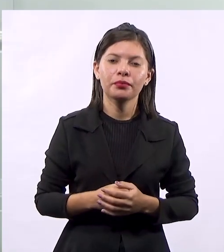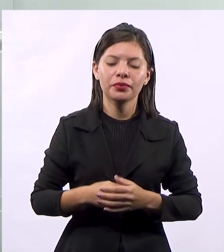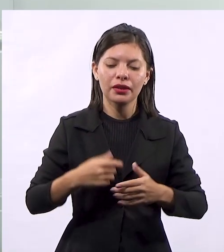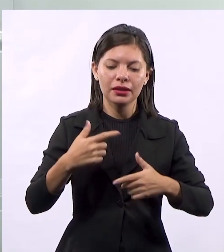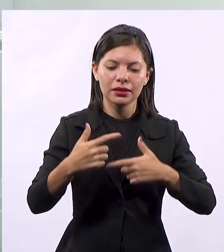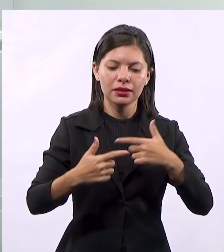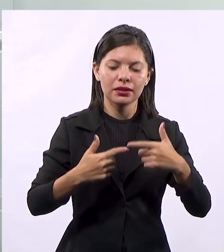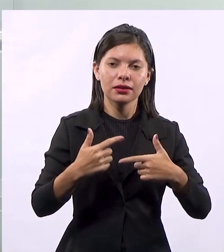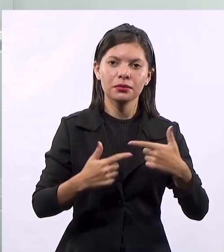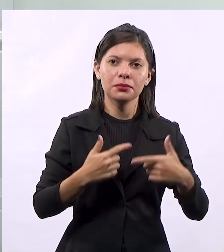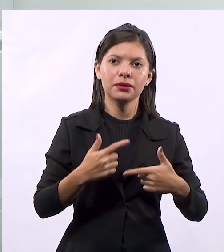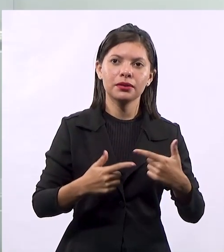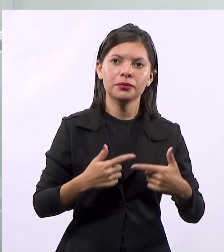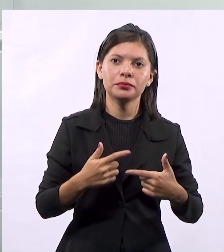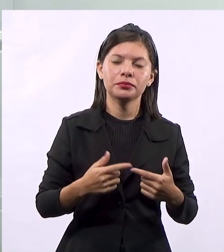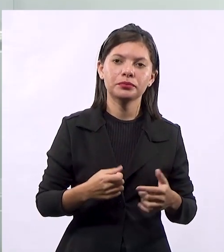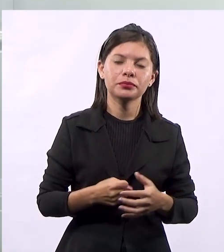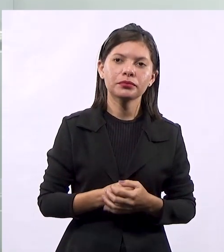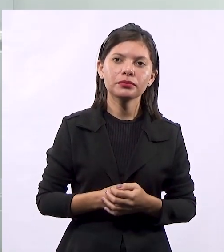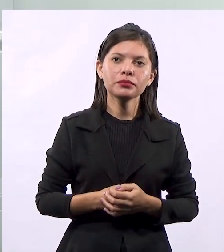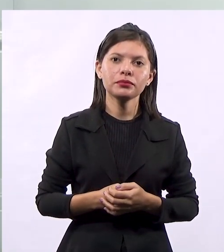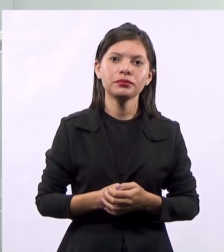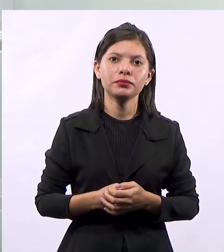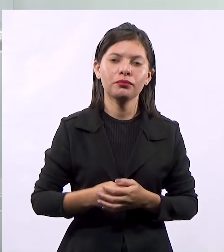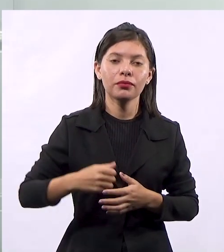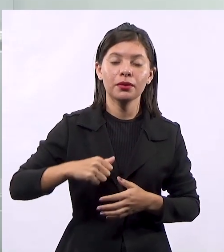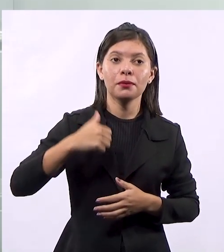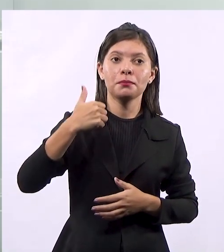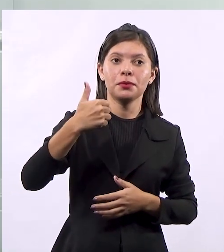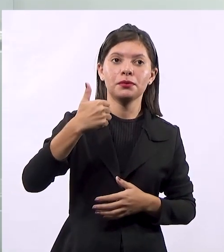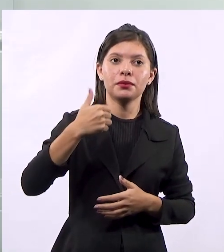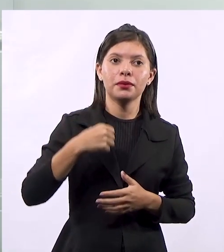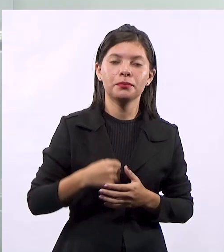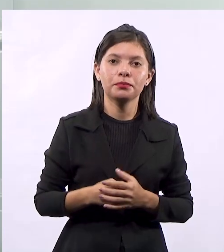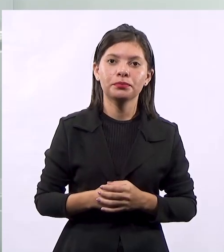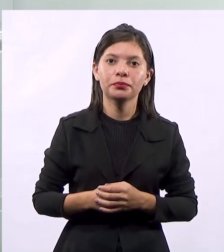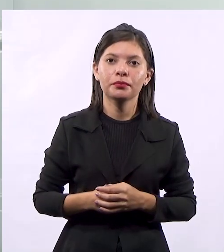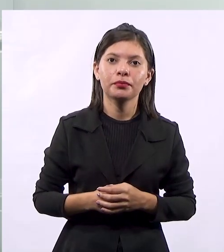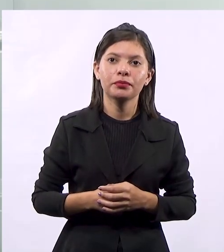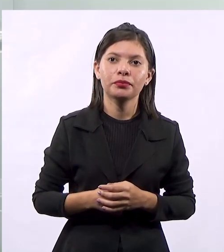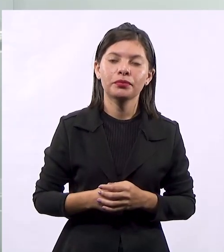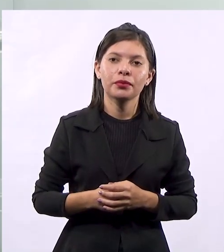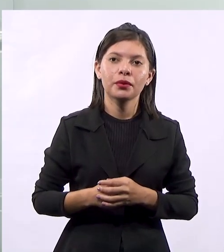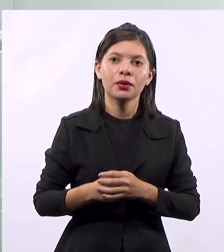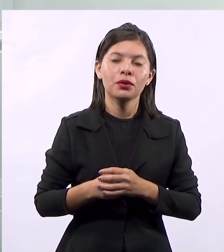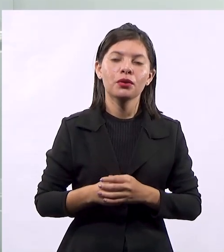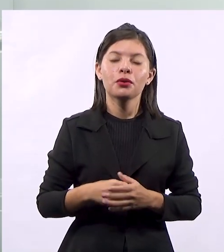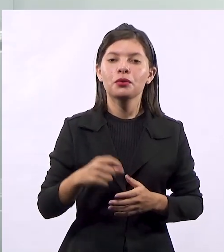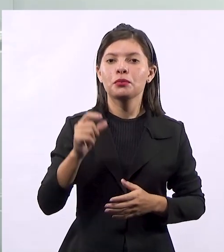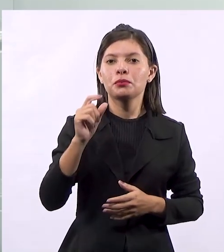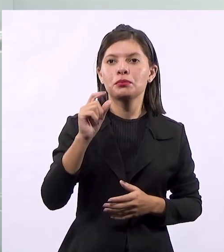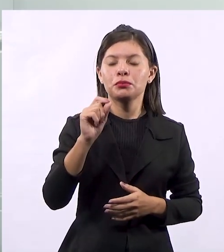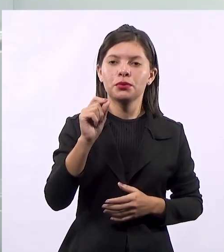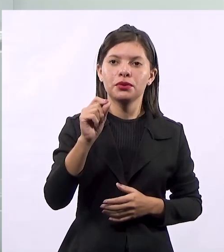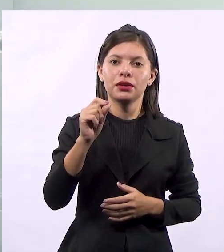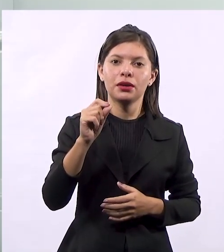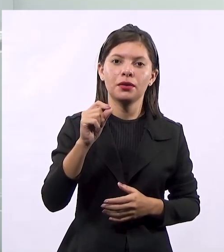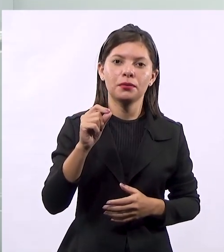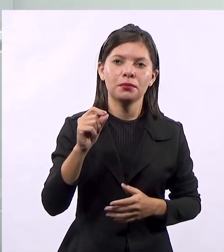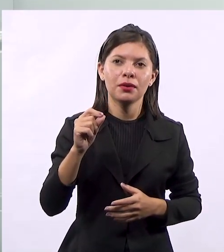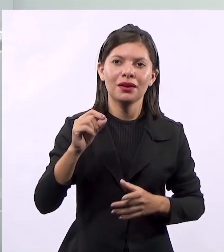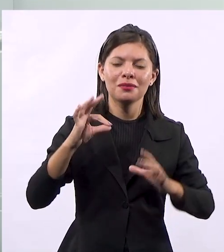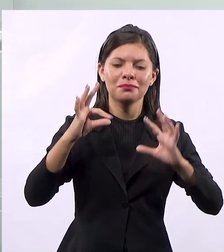pela administração do Brasil pudessem trabalhar no sentido de que isso fosse ampliado. E por isso que é